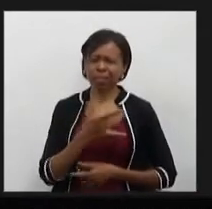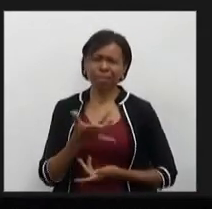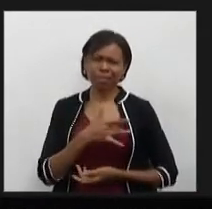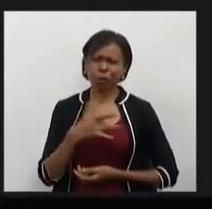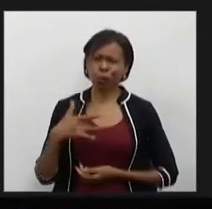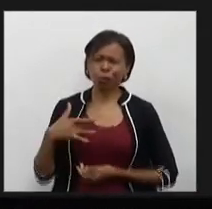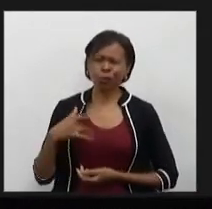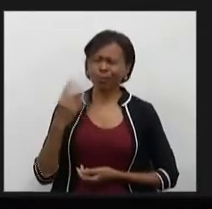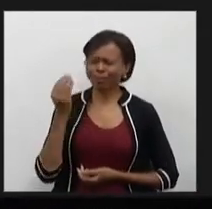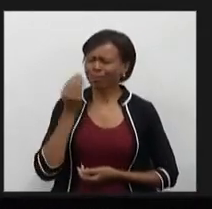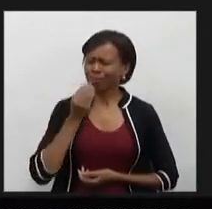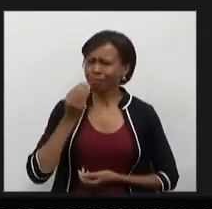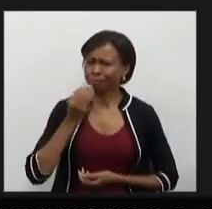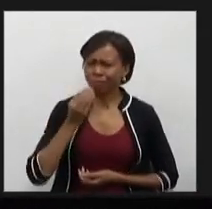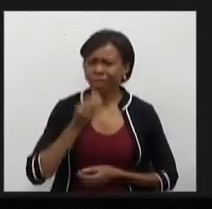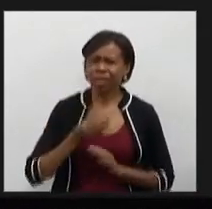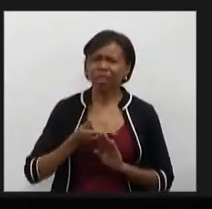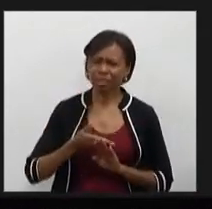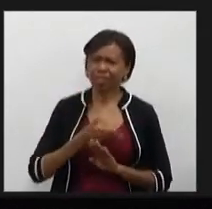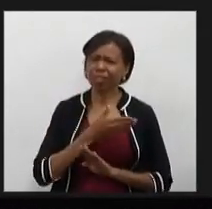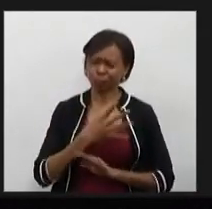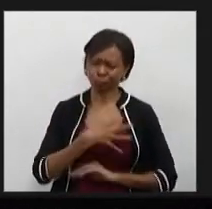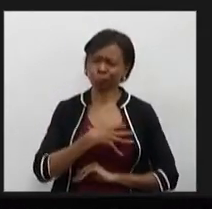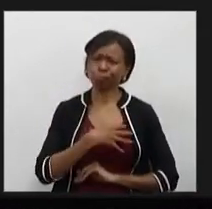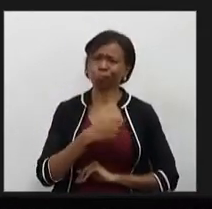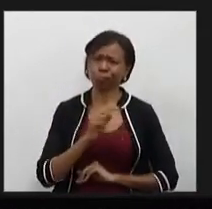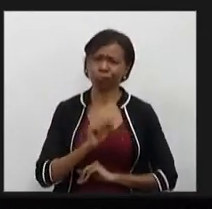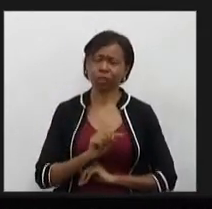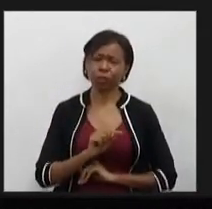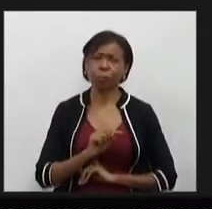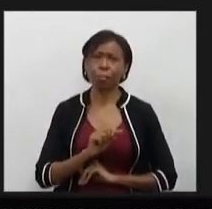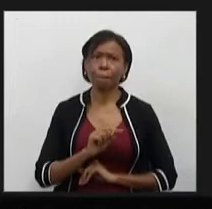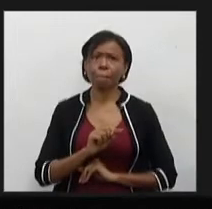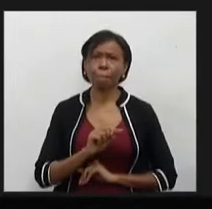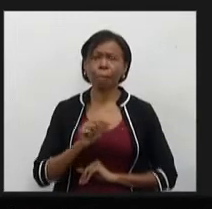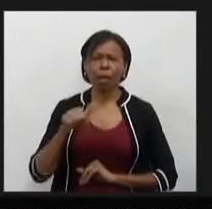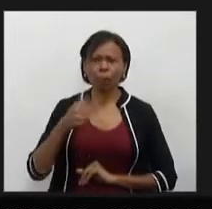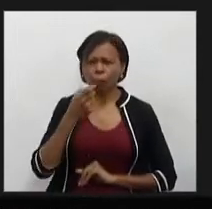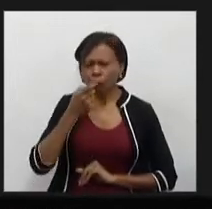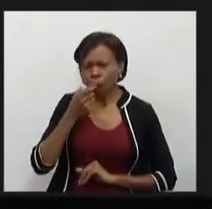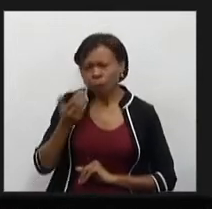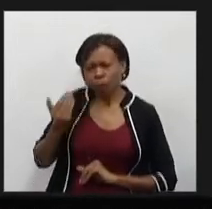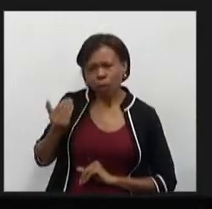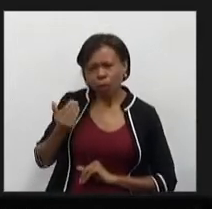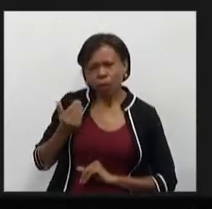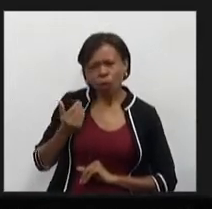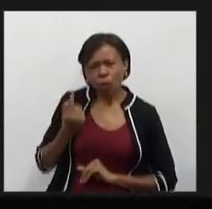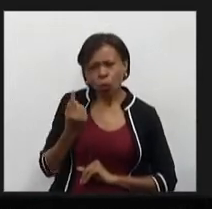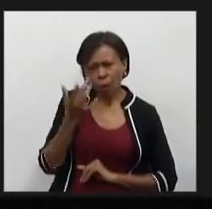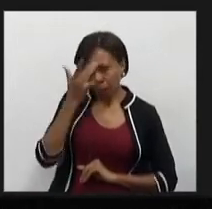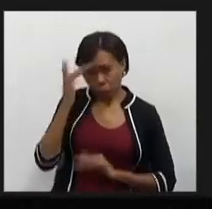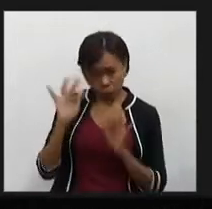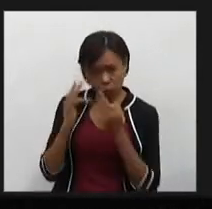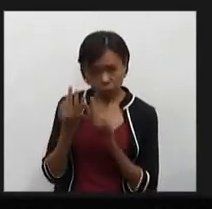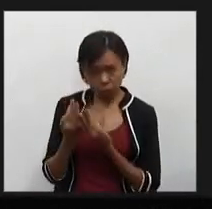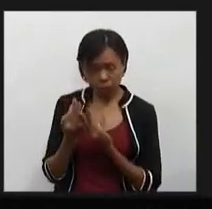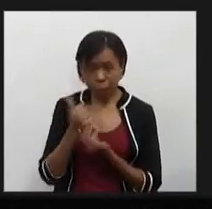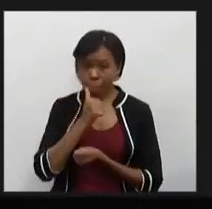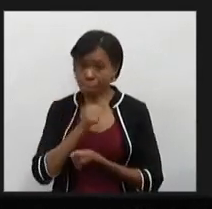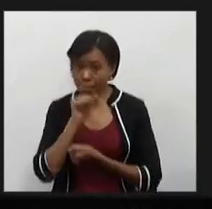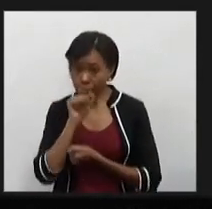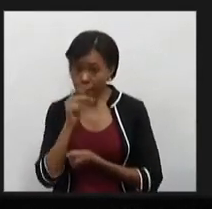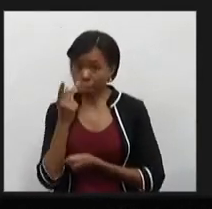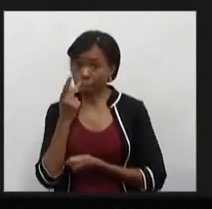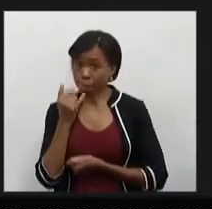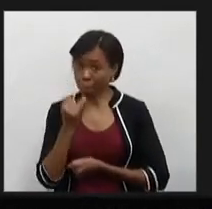as demandas e necessidades que ele tinha. É, recentemente, uma das minhas famílias, a mãe e o pai pegaram Covid, a criança